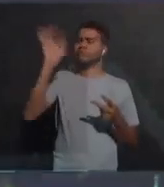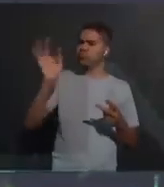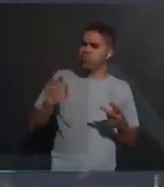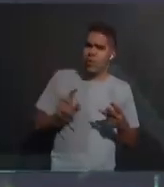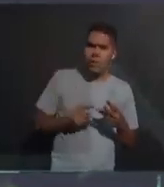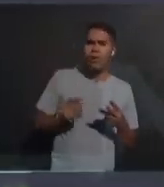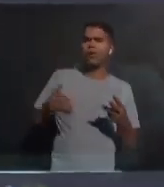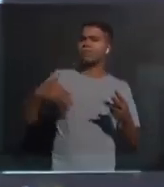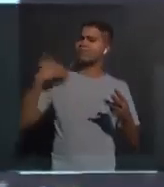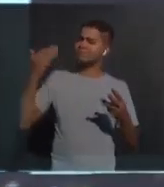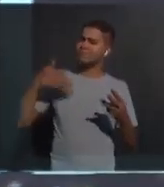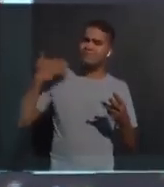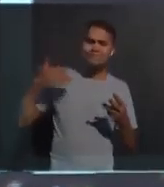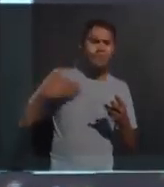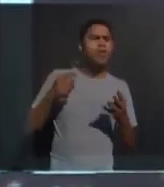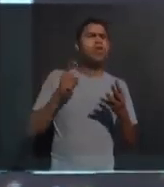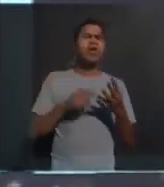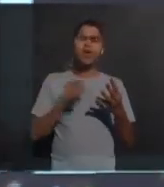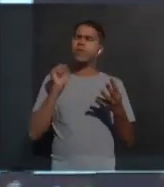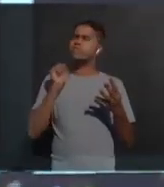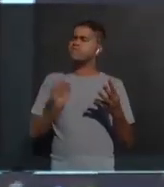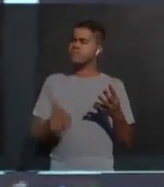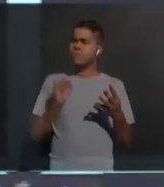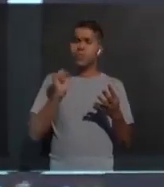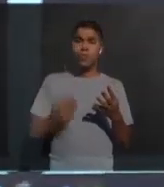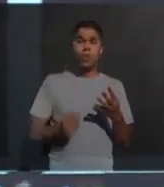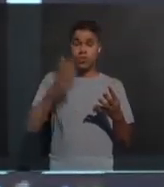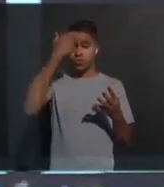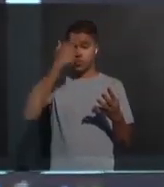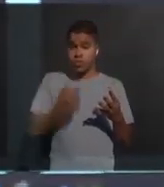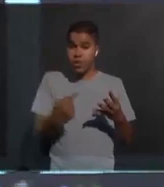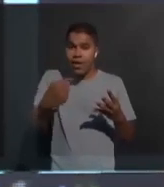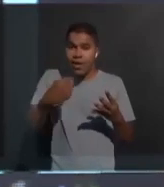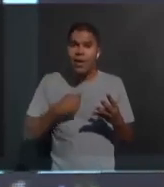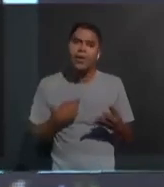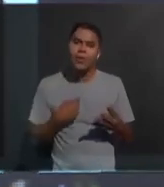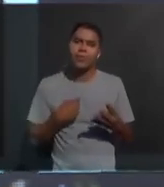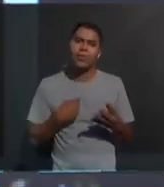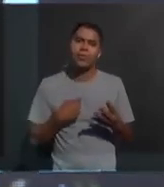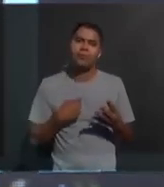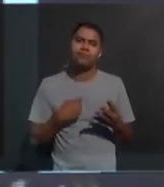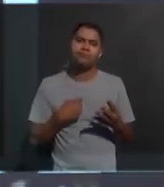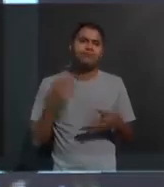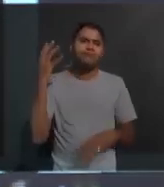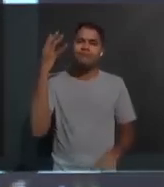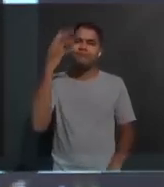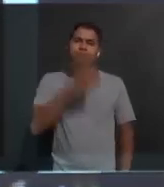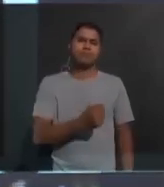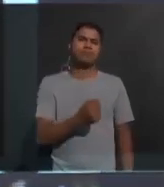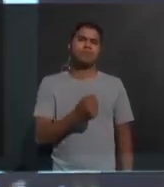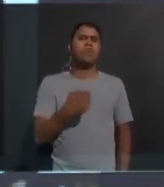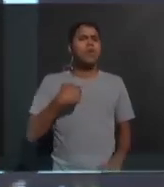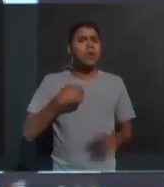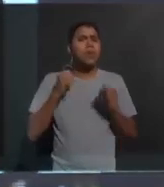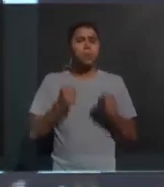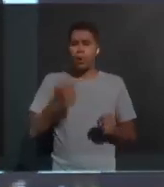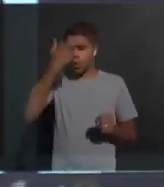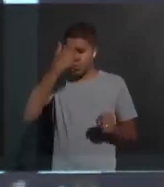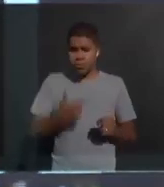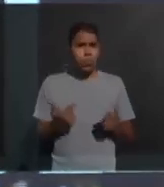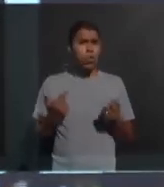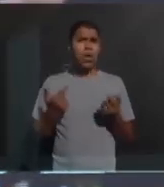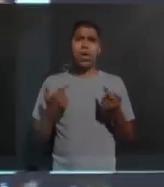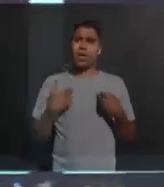posso ser alegre eu posso ser eu é lindo isso eu posso ser eu